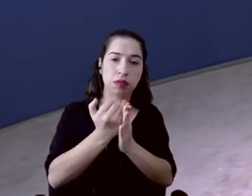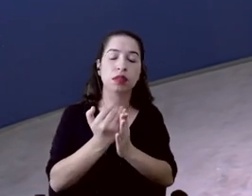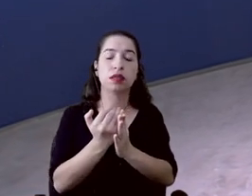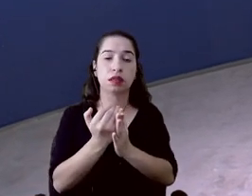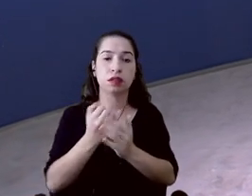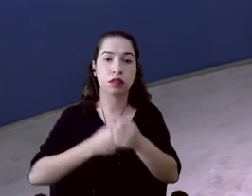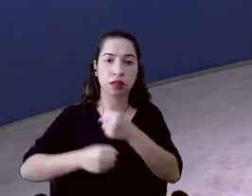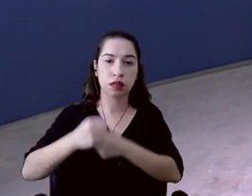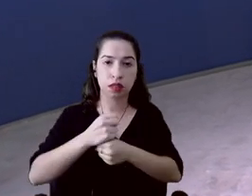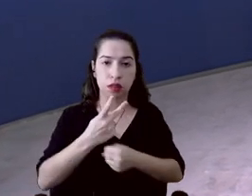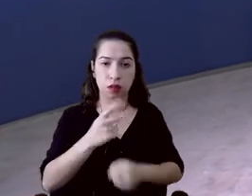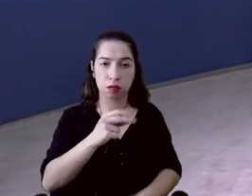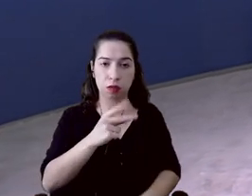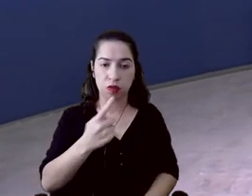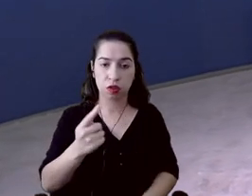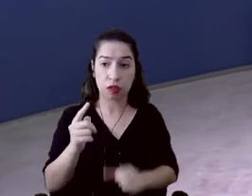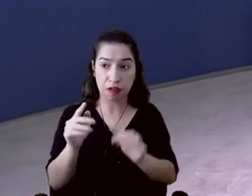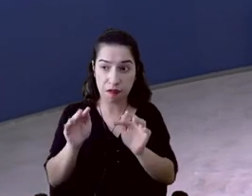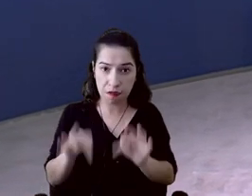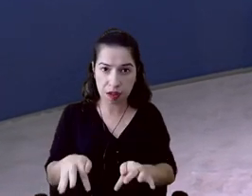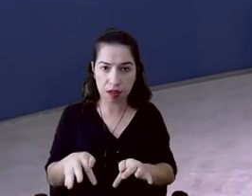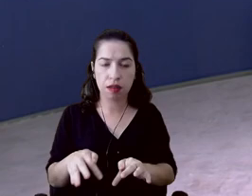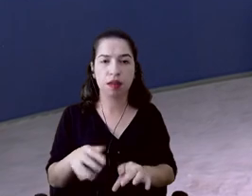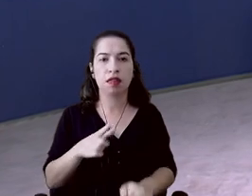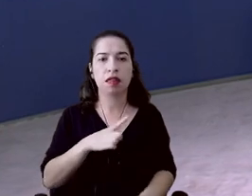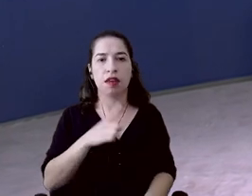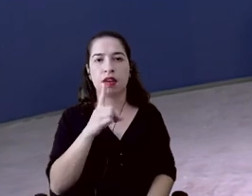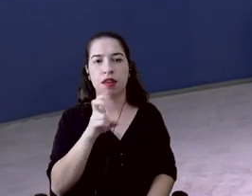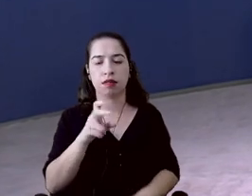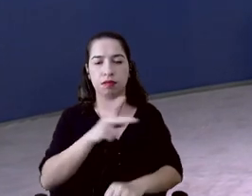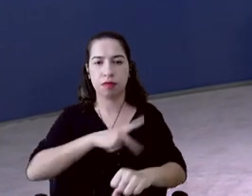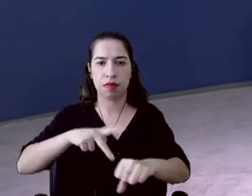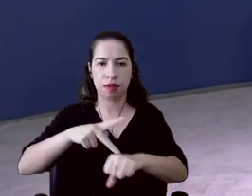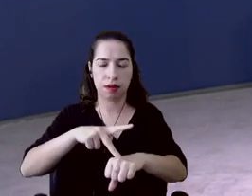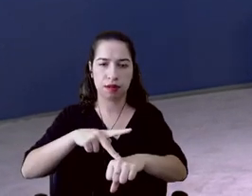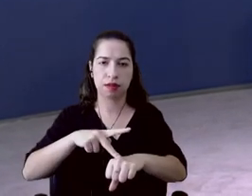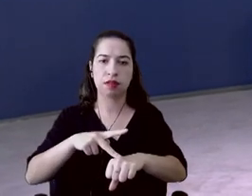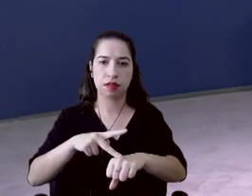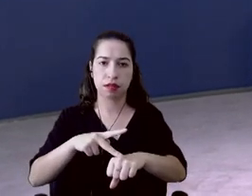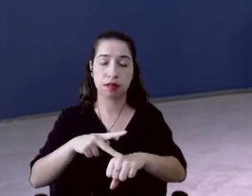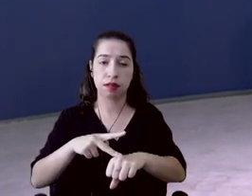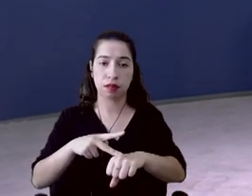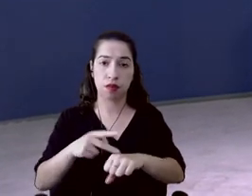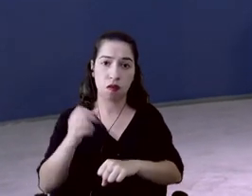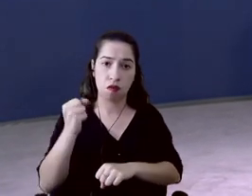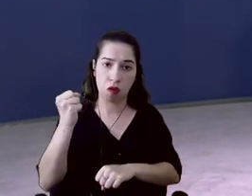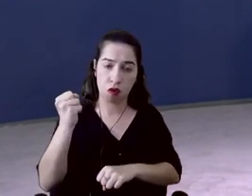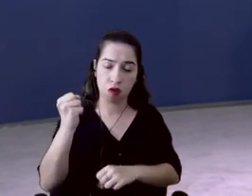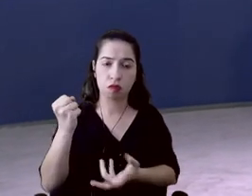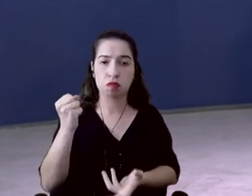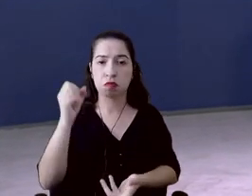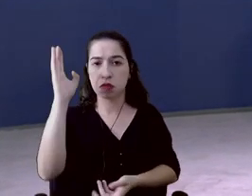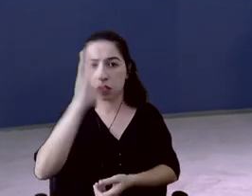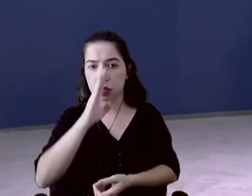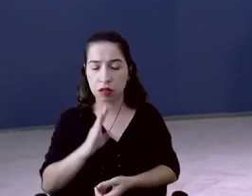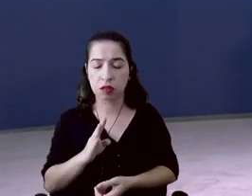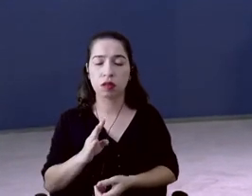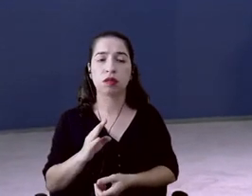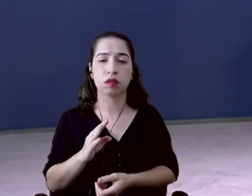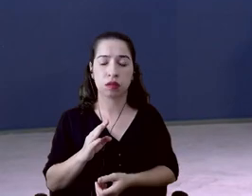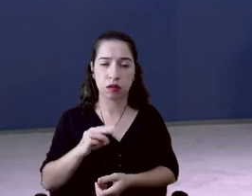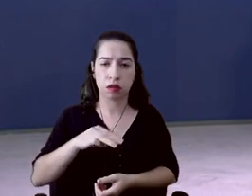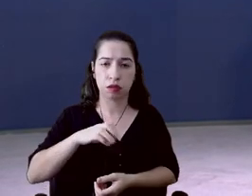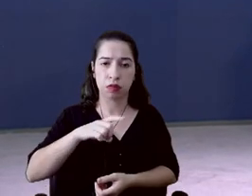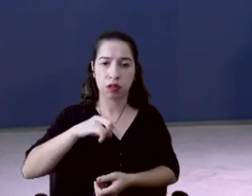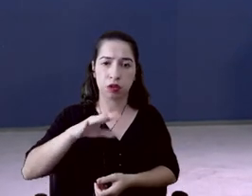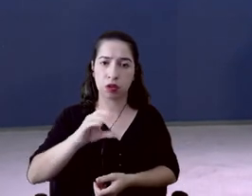com 15 países na latam e presenças fortes né no Brasil no México a gente tem uma operação importante